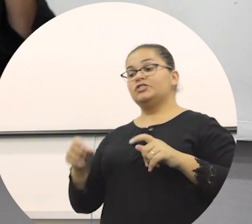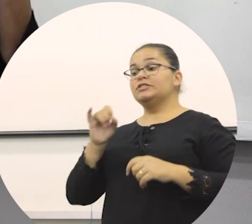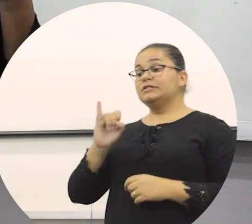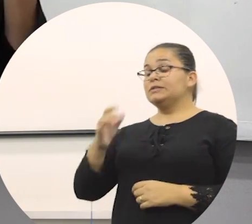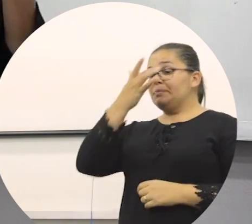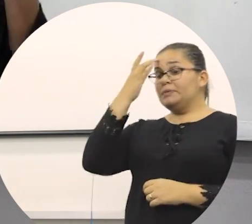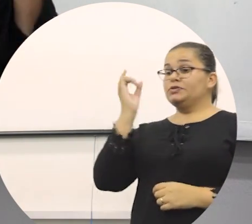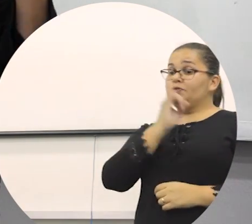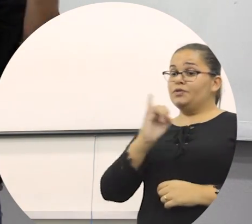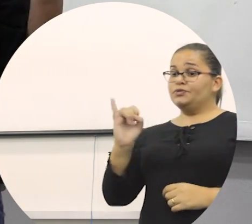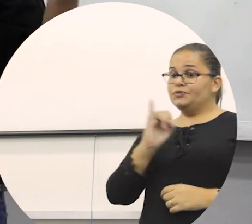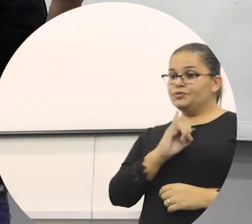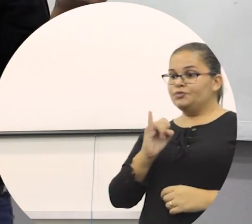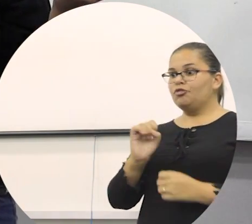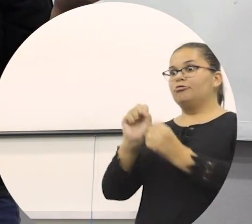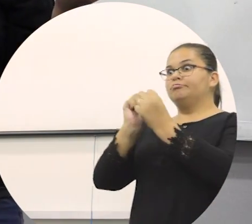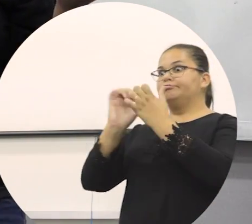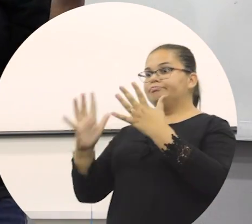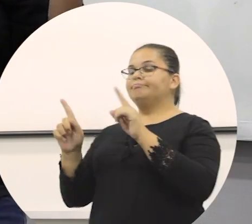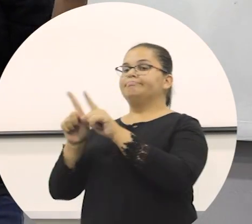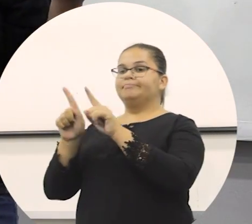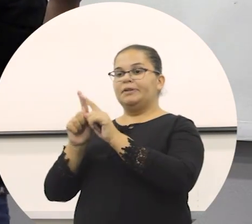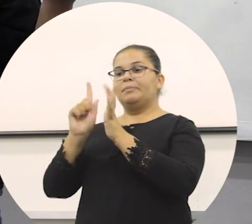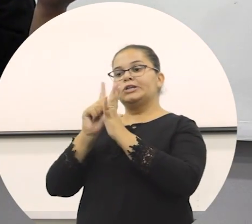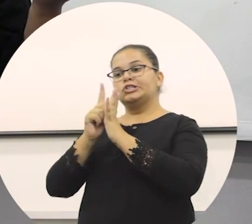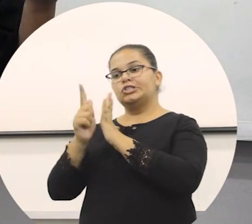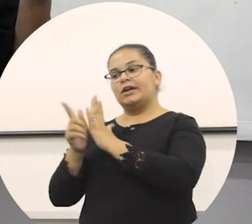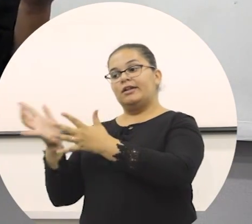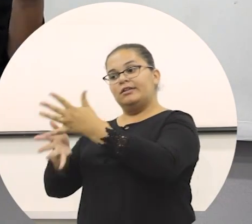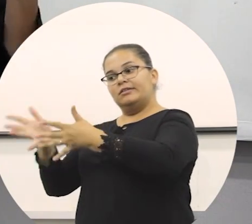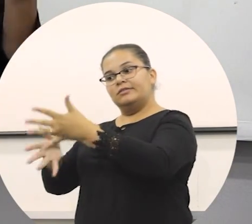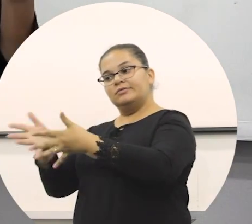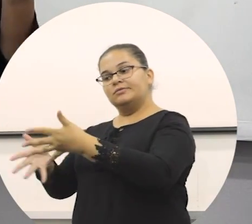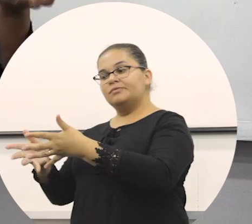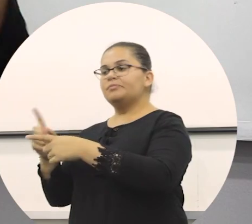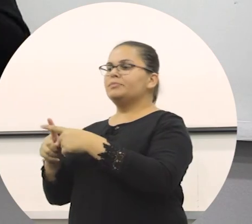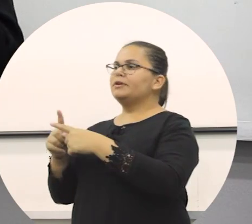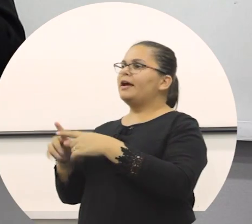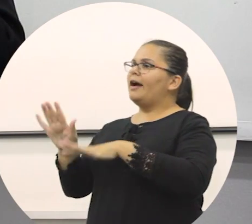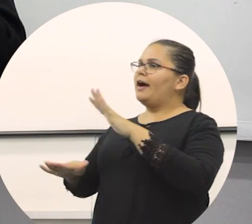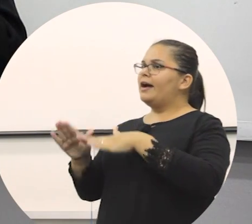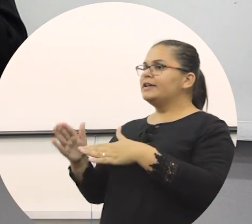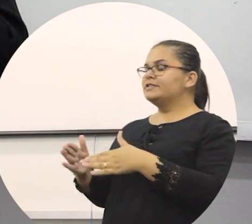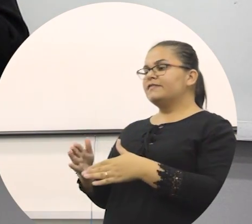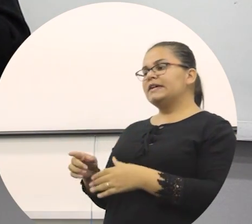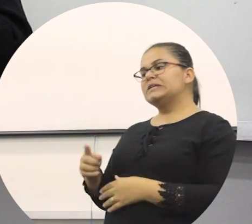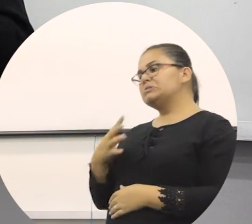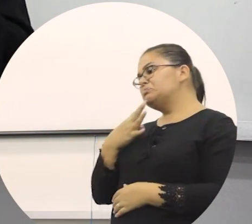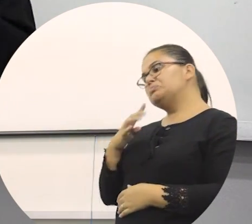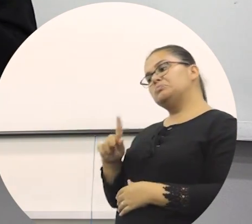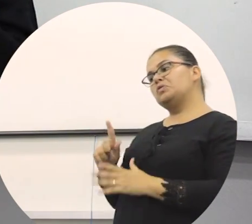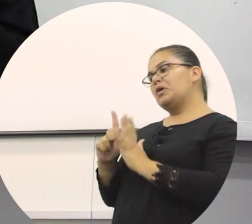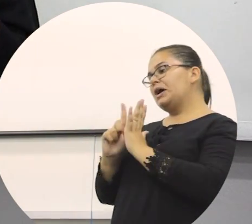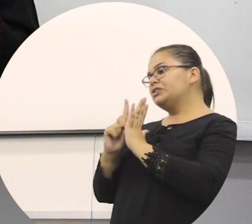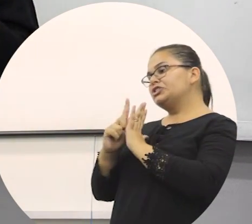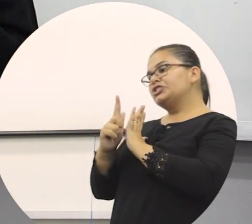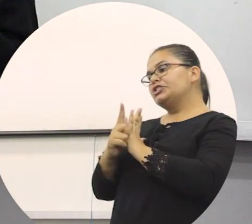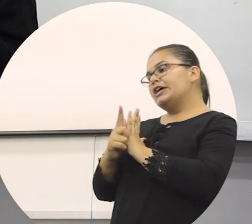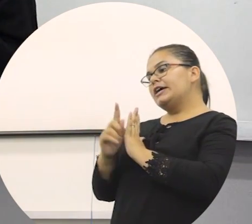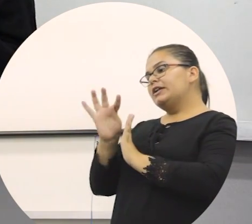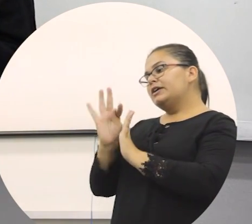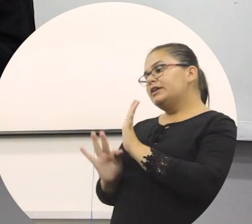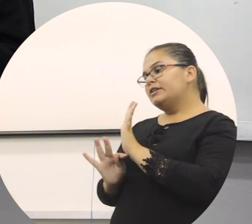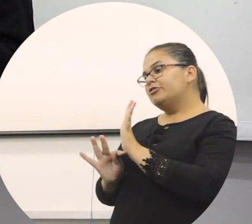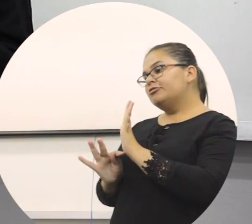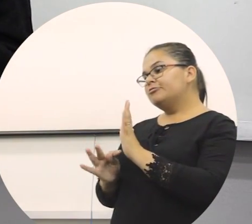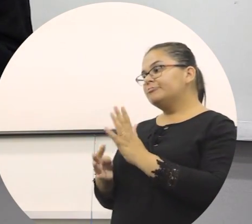estão com essa fluência também nos gêneros textuais, na Libras. Né? Porque muitas vezes ele não conhece aquele gênero e aí tem uma relação